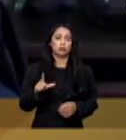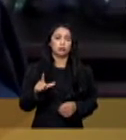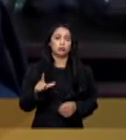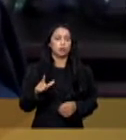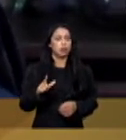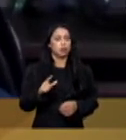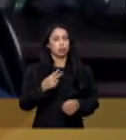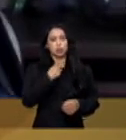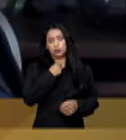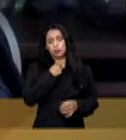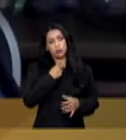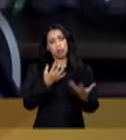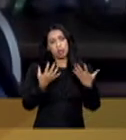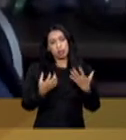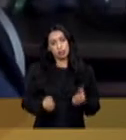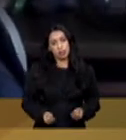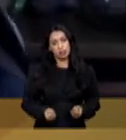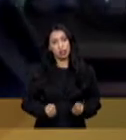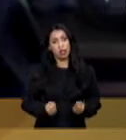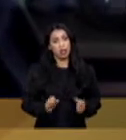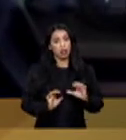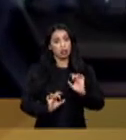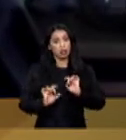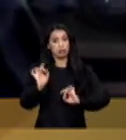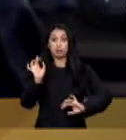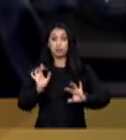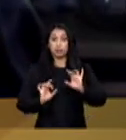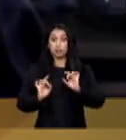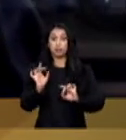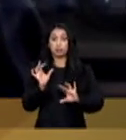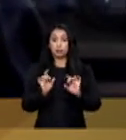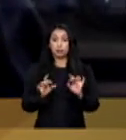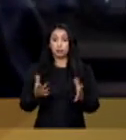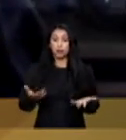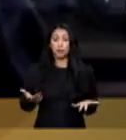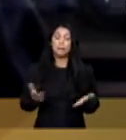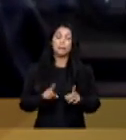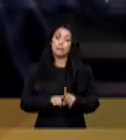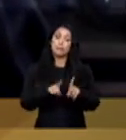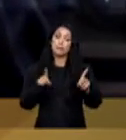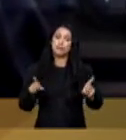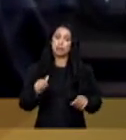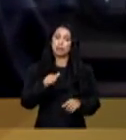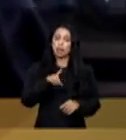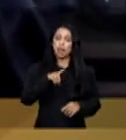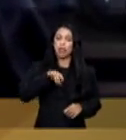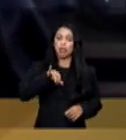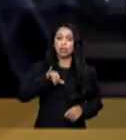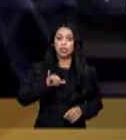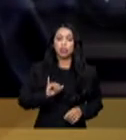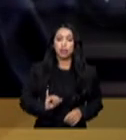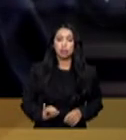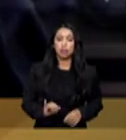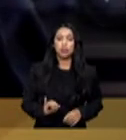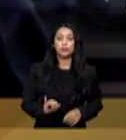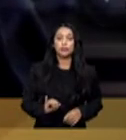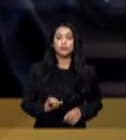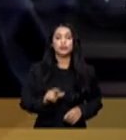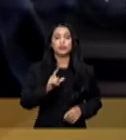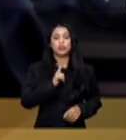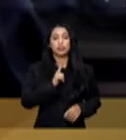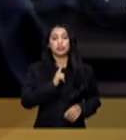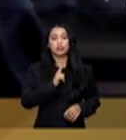naquela hipótese. É uma situação excepcional, mas é uma situação na qual a declaração de inconstitucionalidade deixa um